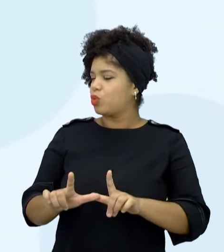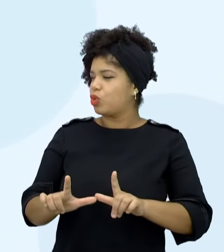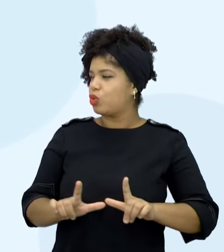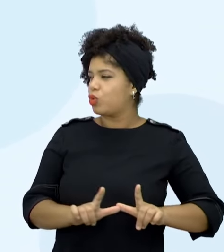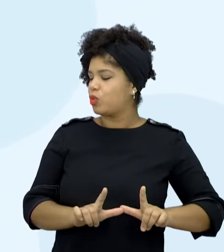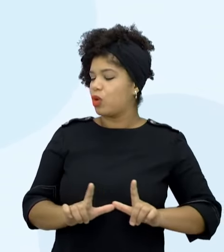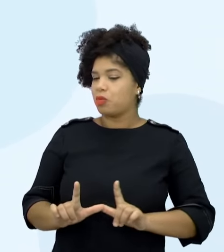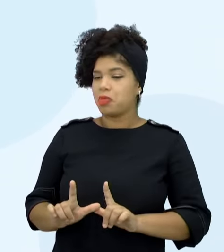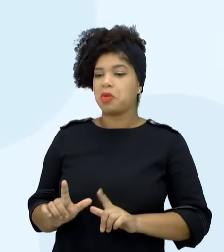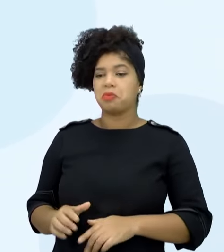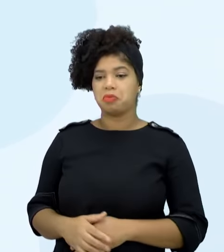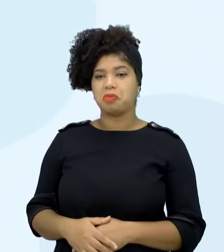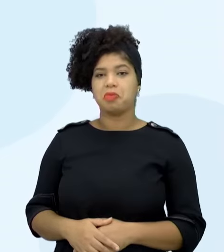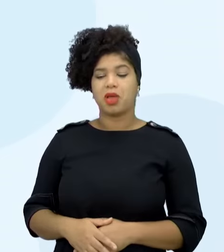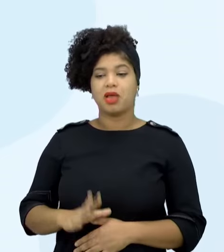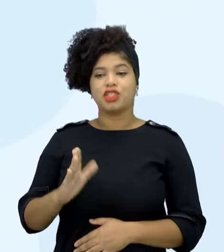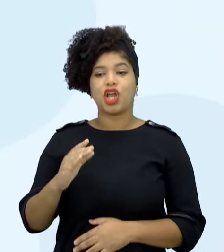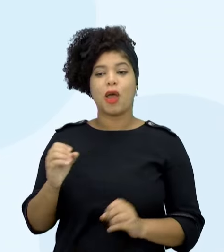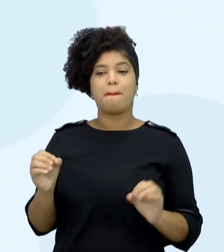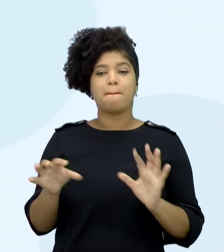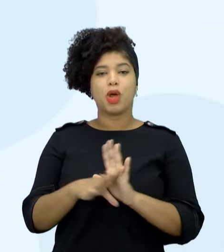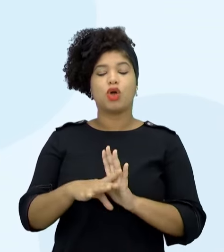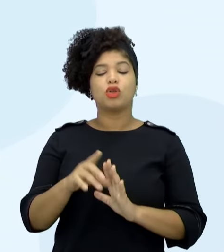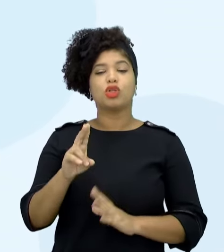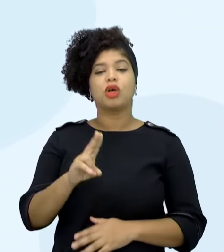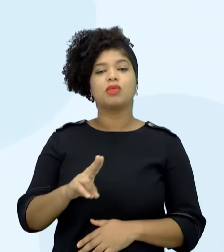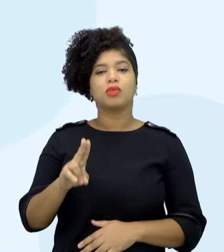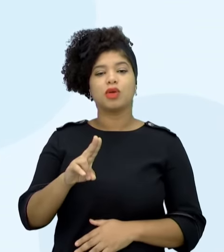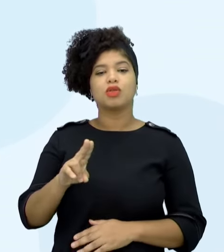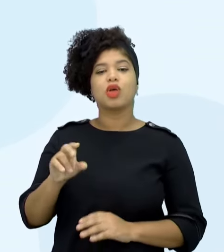prontas para atuarem pelo efeito